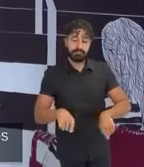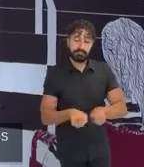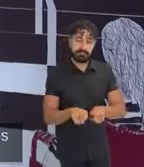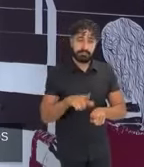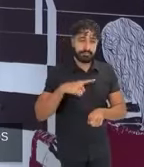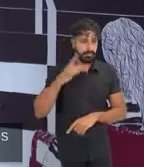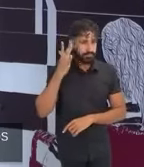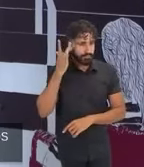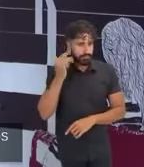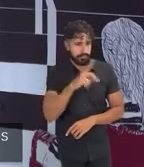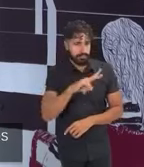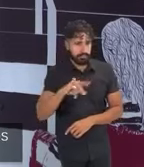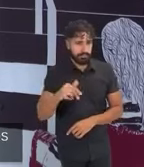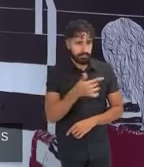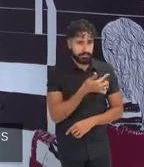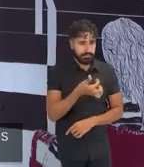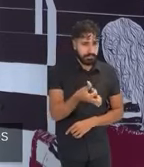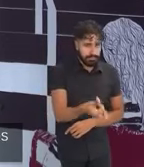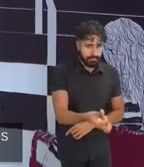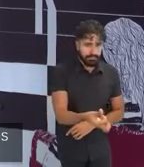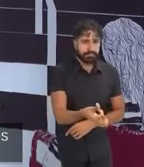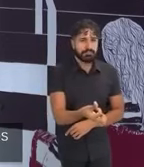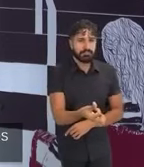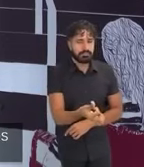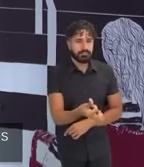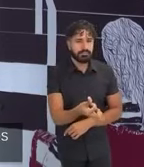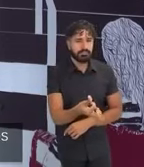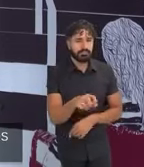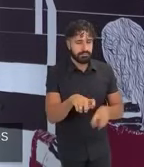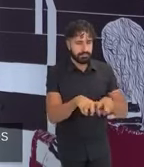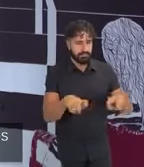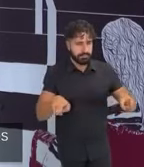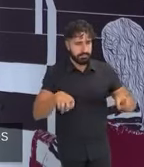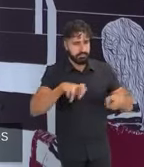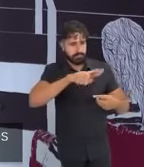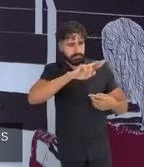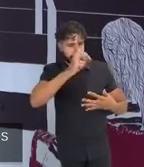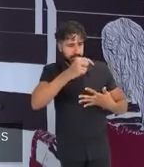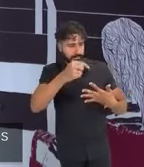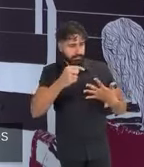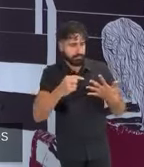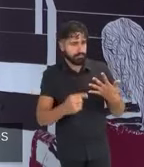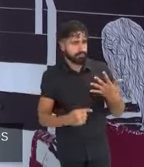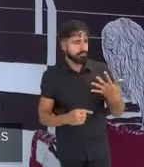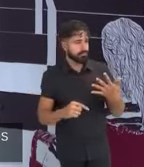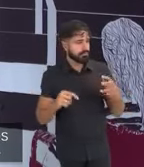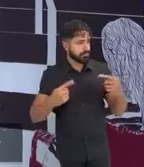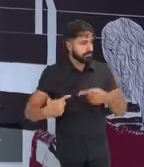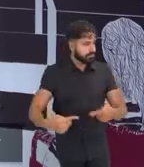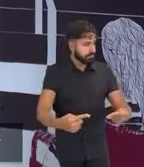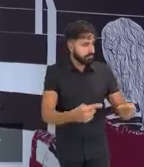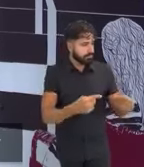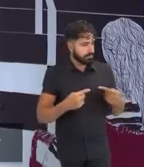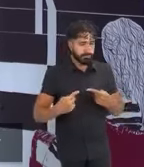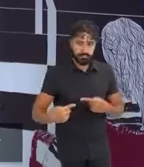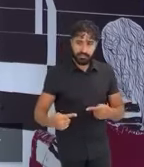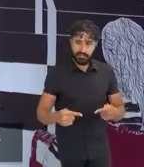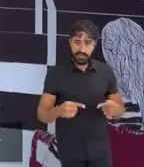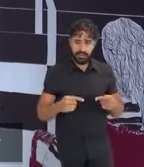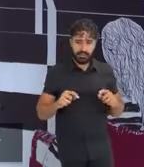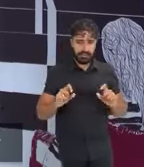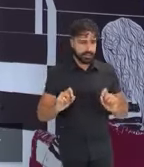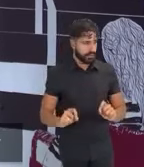não é isso? Dia 26, uma mesa, são mesas com combate à fraude nas relações de estágio, combate ao assédio no